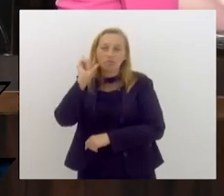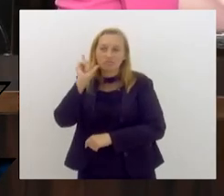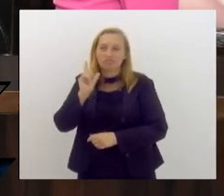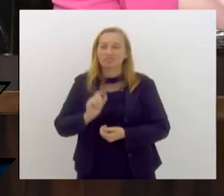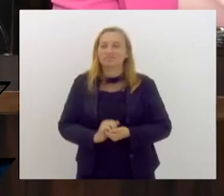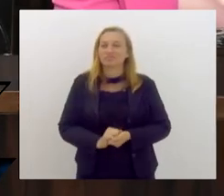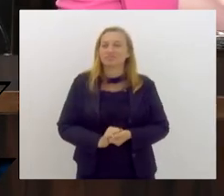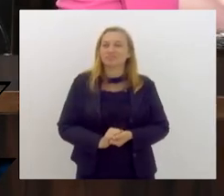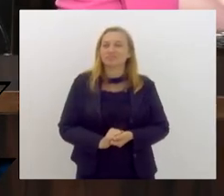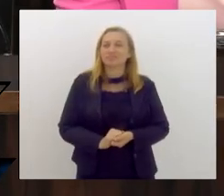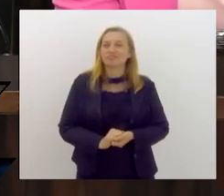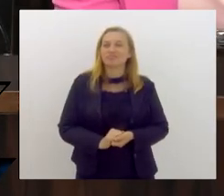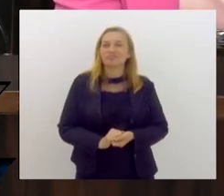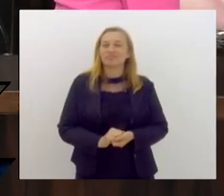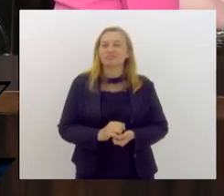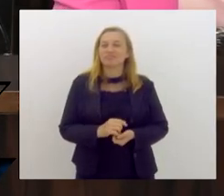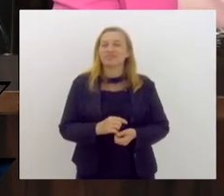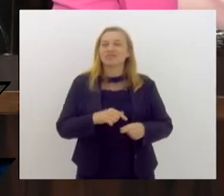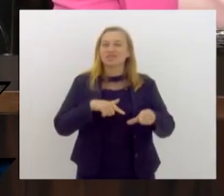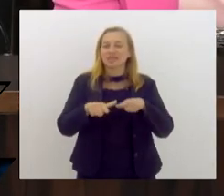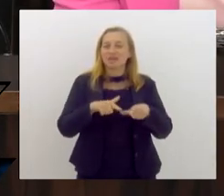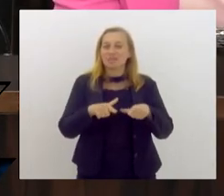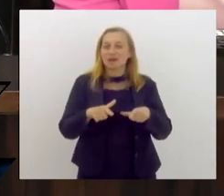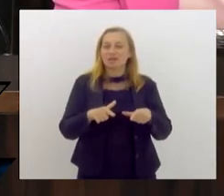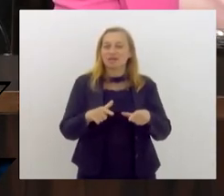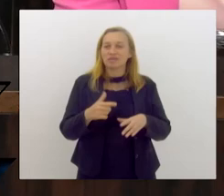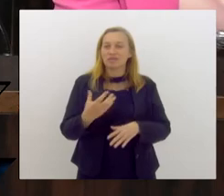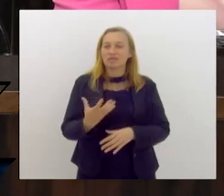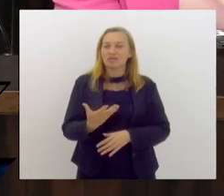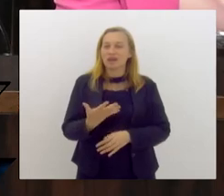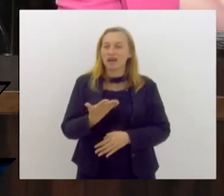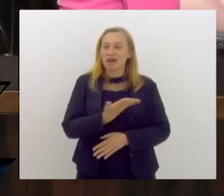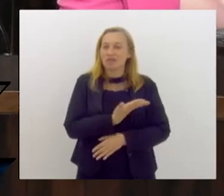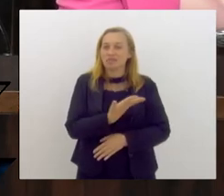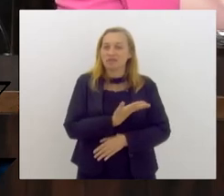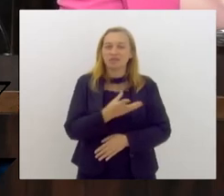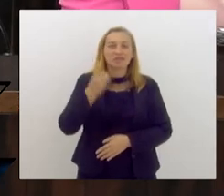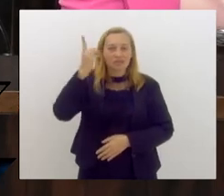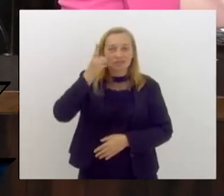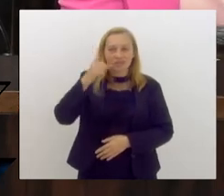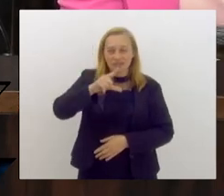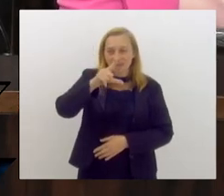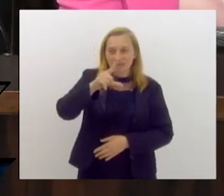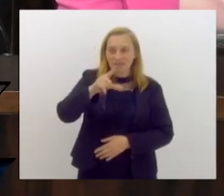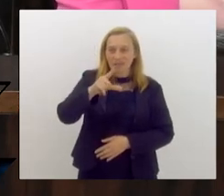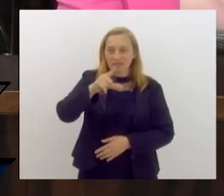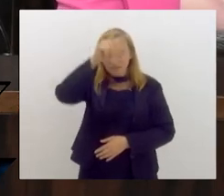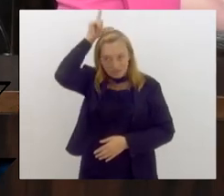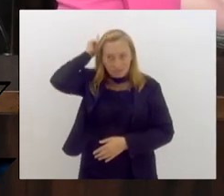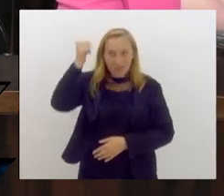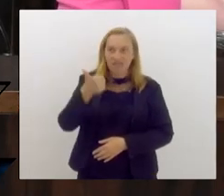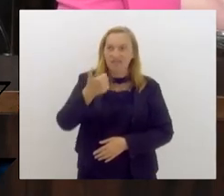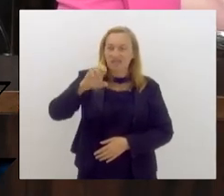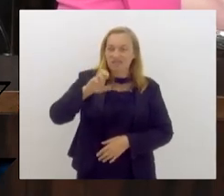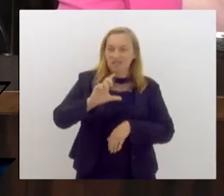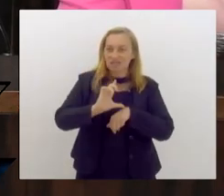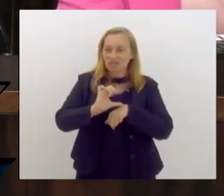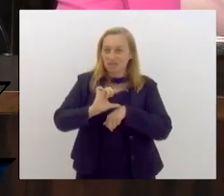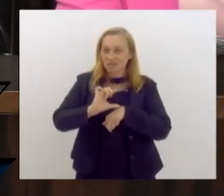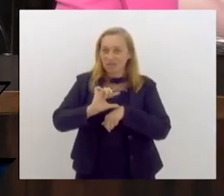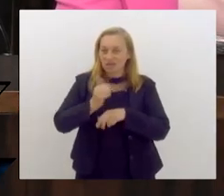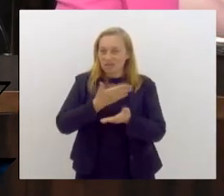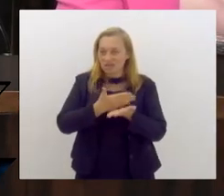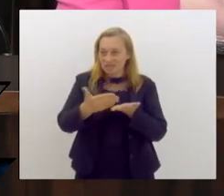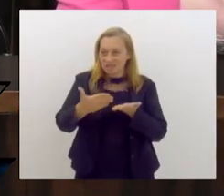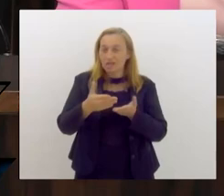a lição do nosso nobre deputado Luiz Paulo, que é às 15 horas que vai começar as sessões, né? Graças a Deus tem que começar às 15 horas